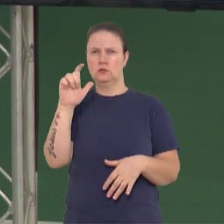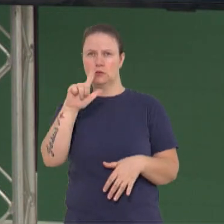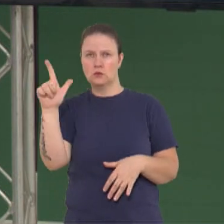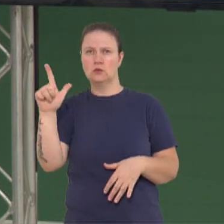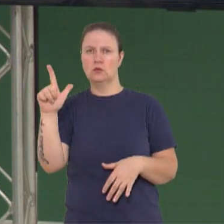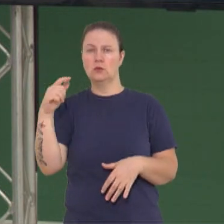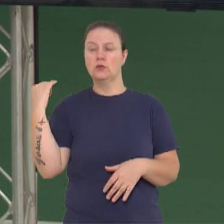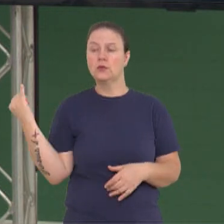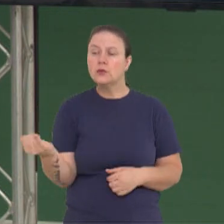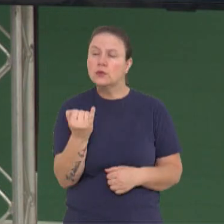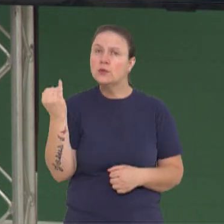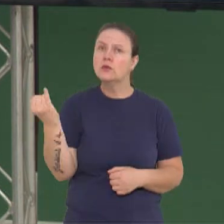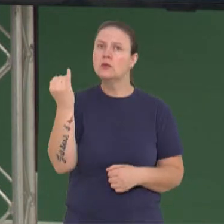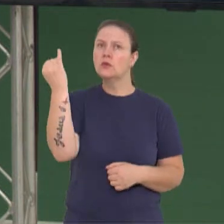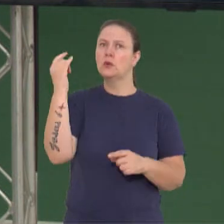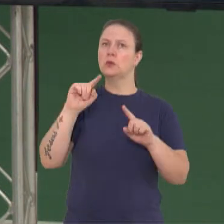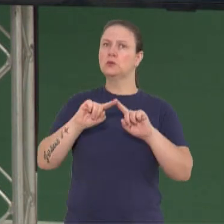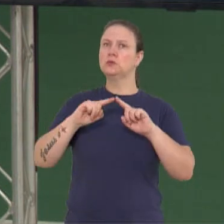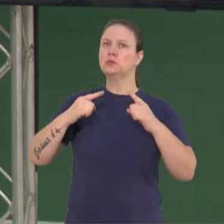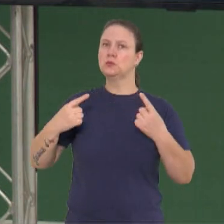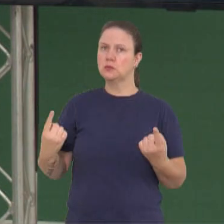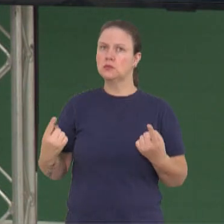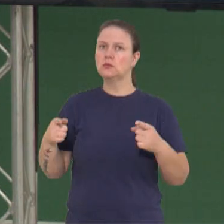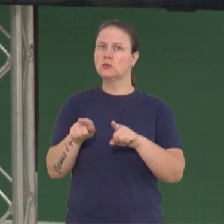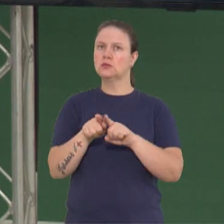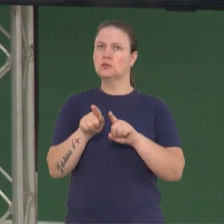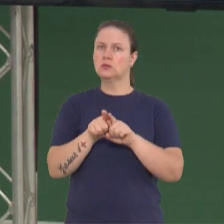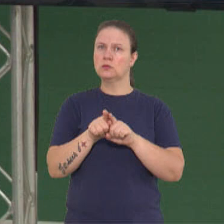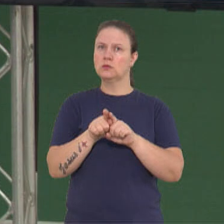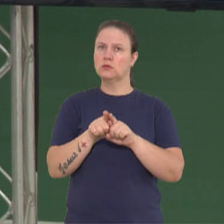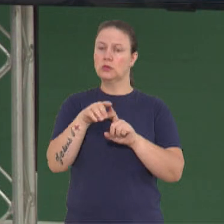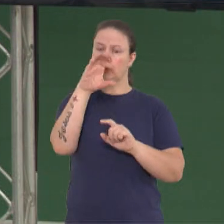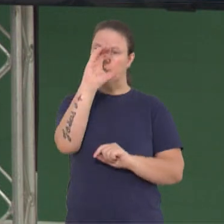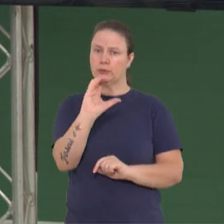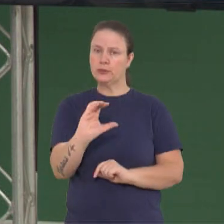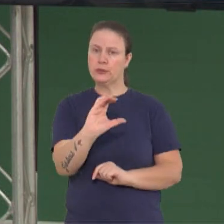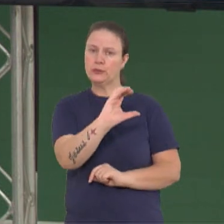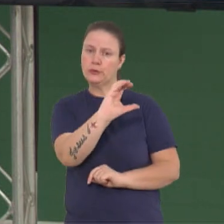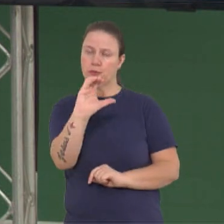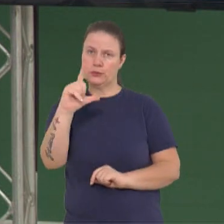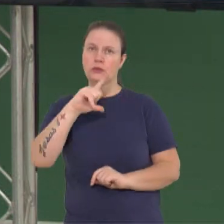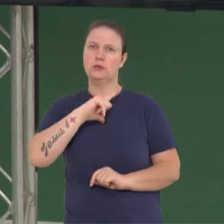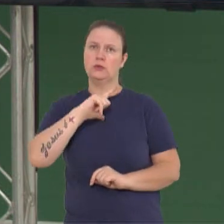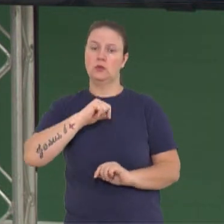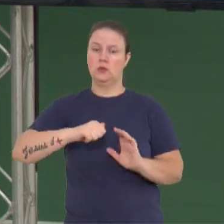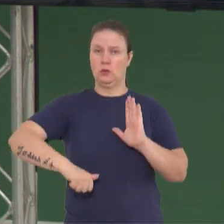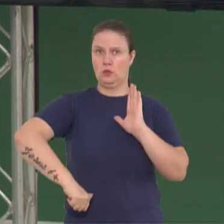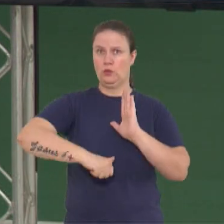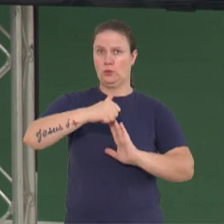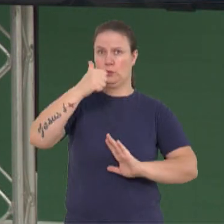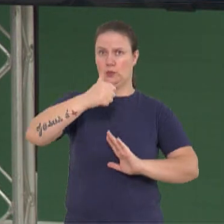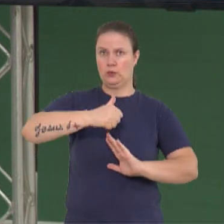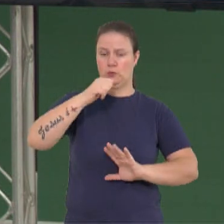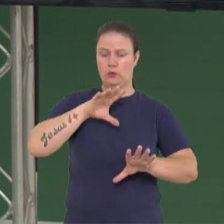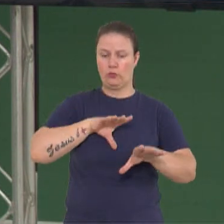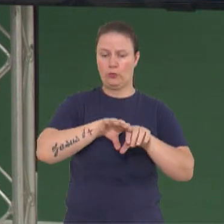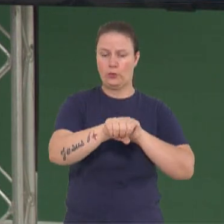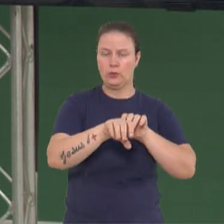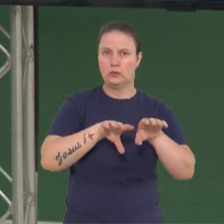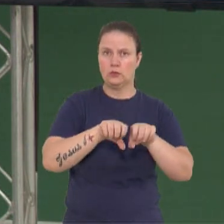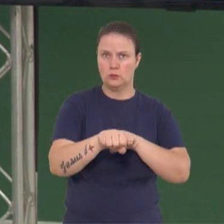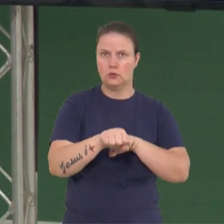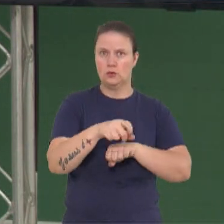muito importante, mas ele era um filósofo cristão. Inclusive, a primeira formação dele foi o seminário de